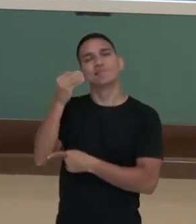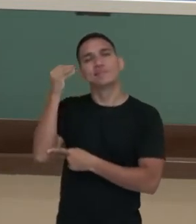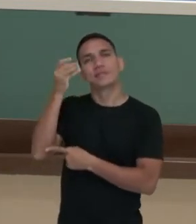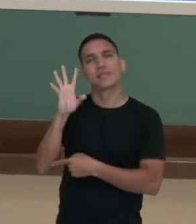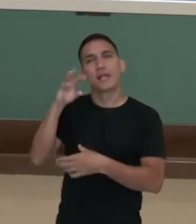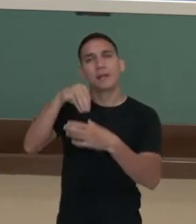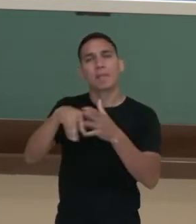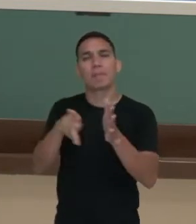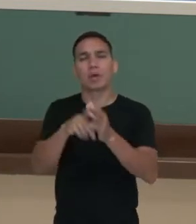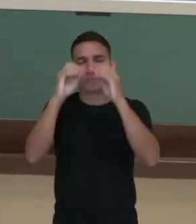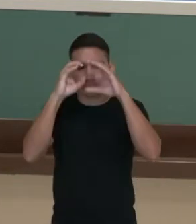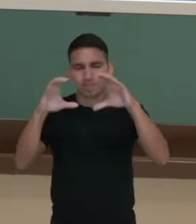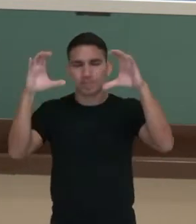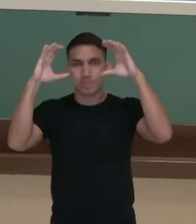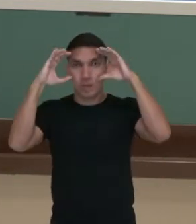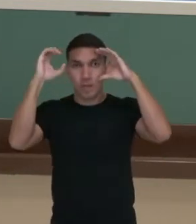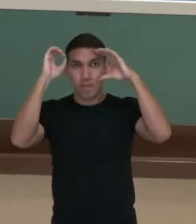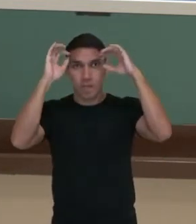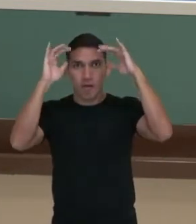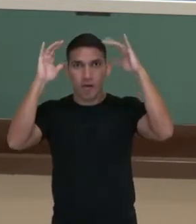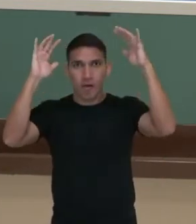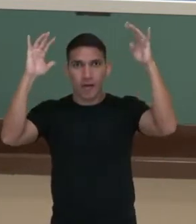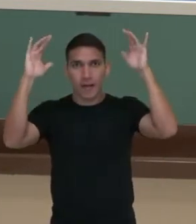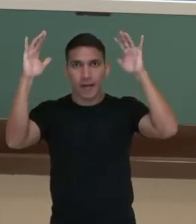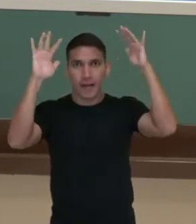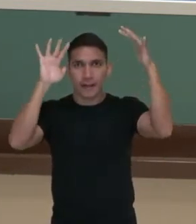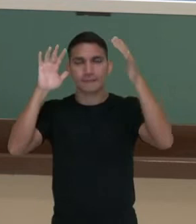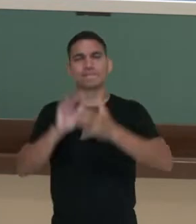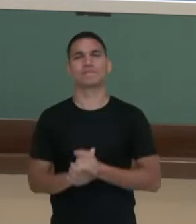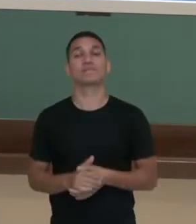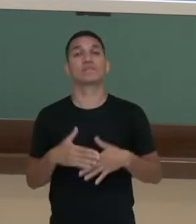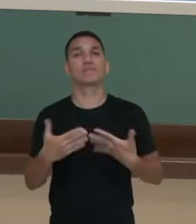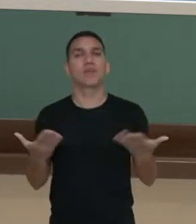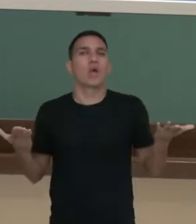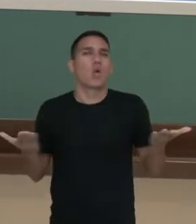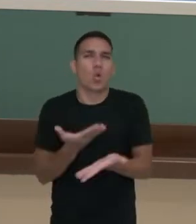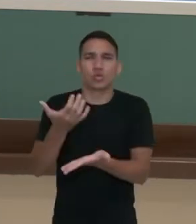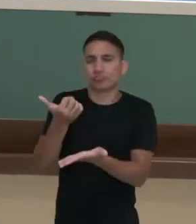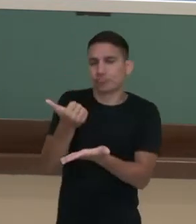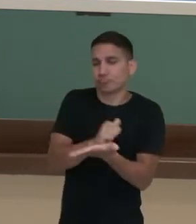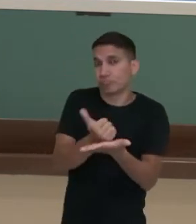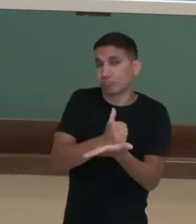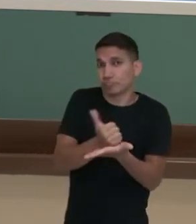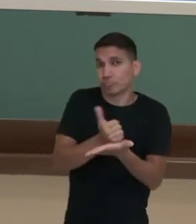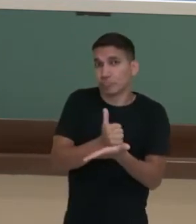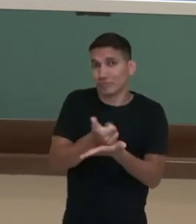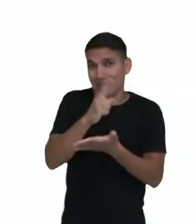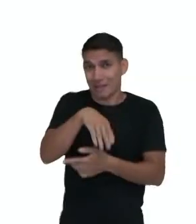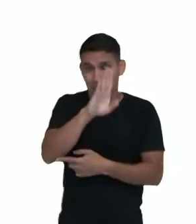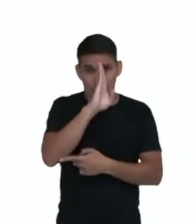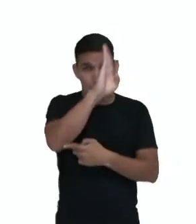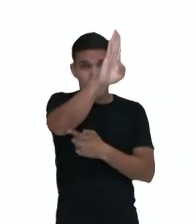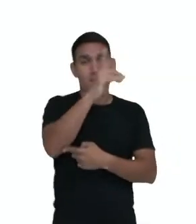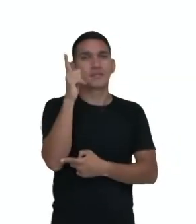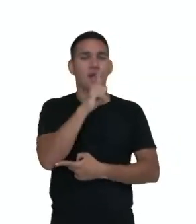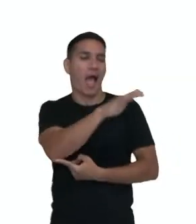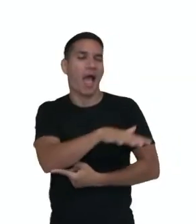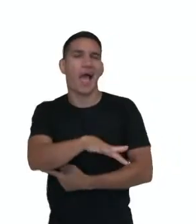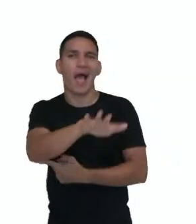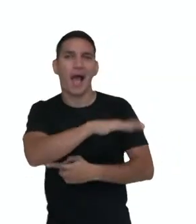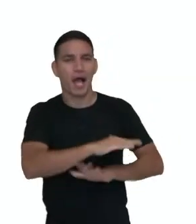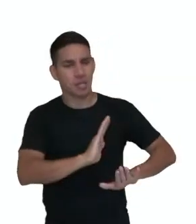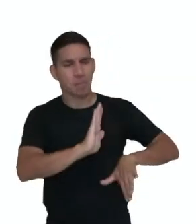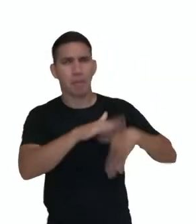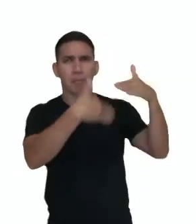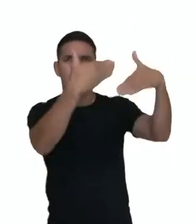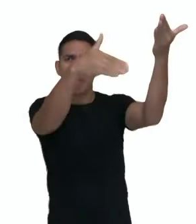da realidade virtual, tá bom? Hoje, os games são o principal campo de